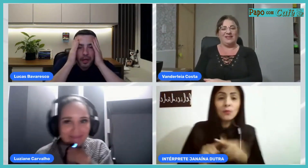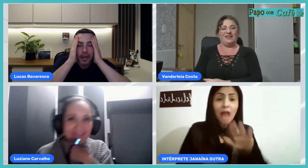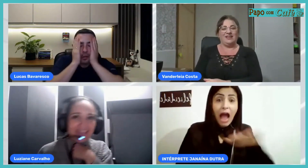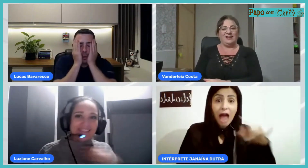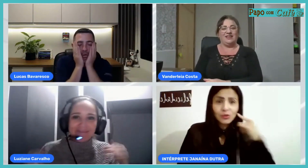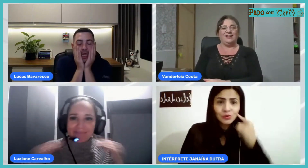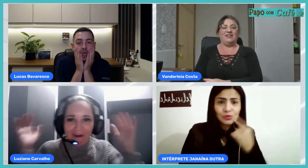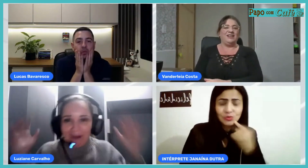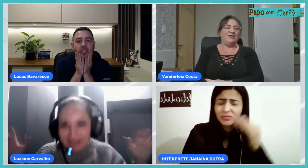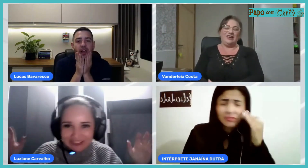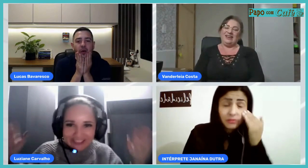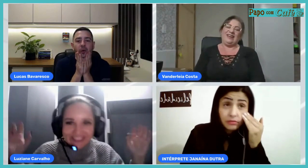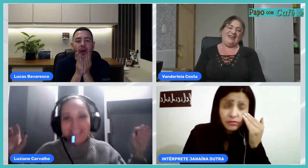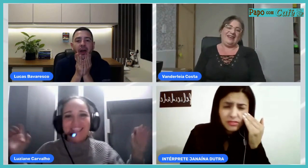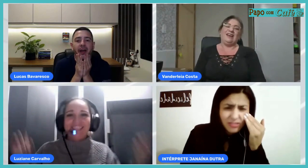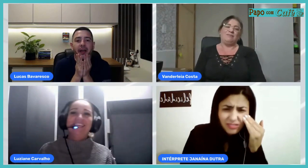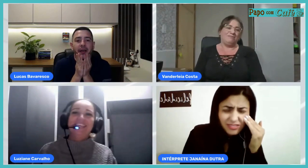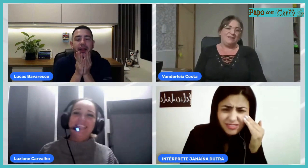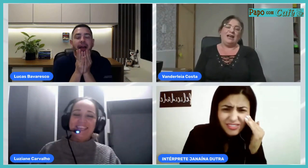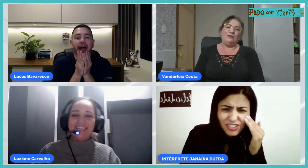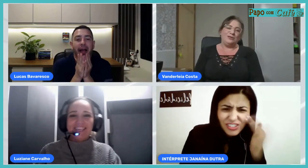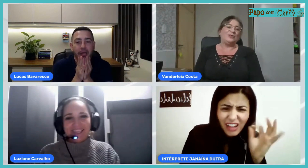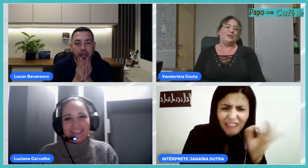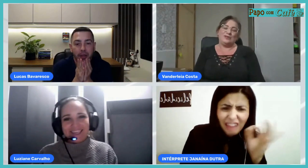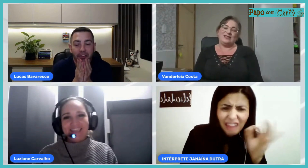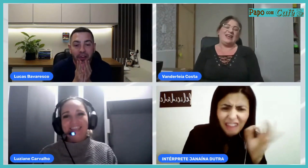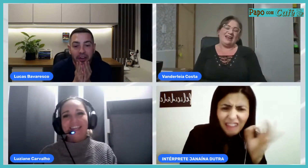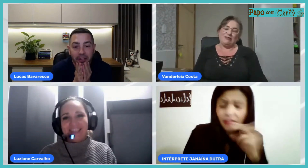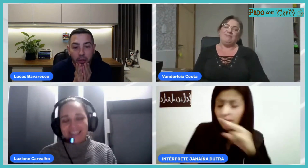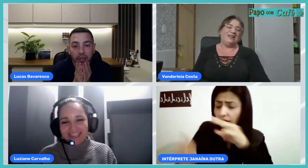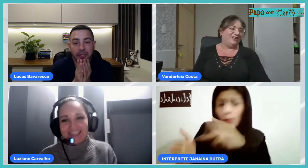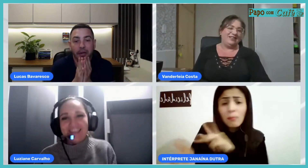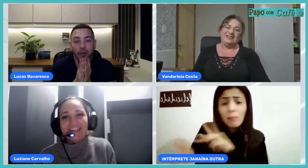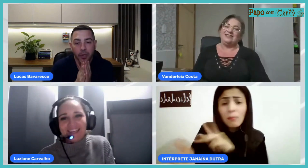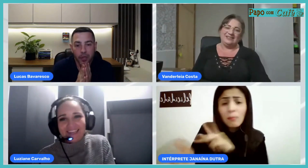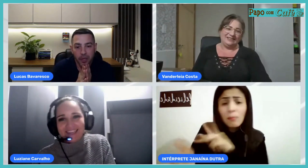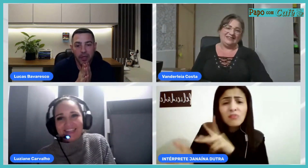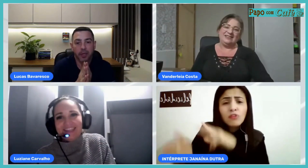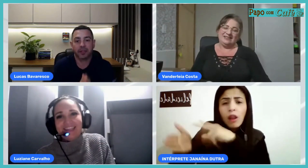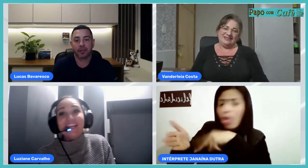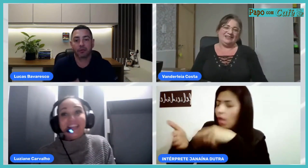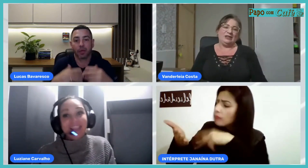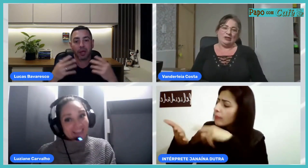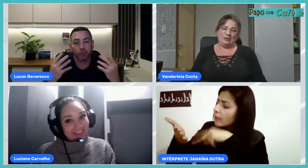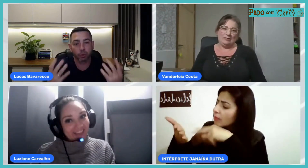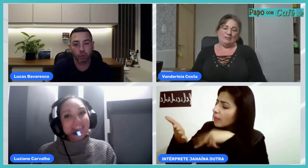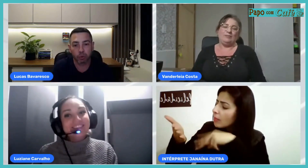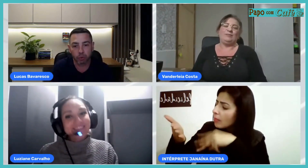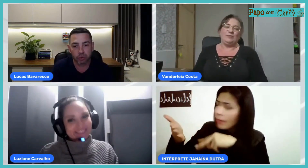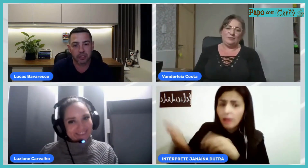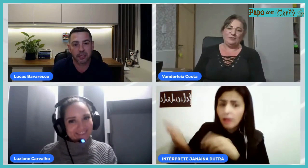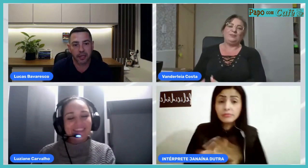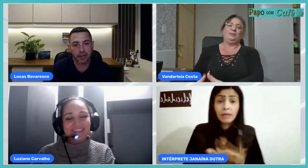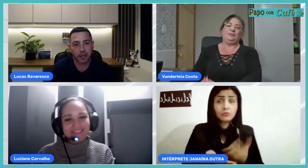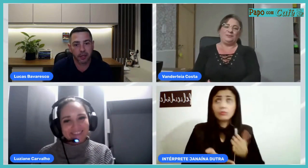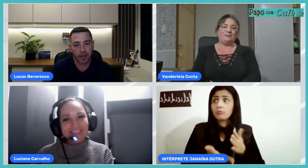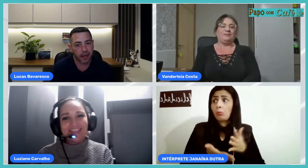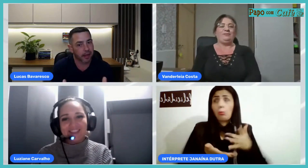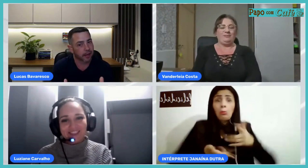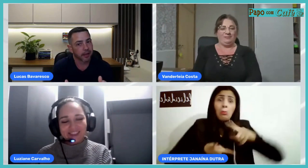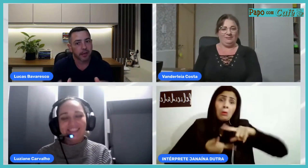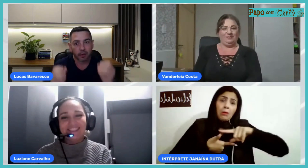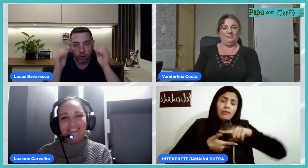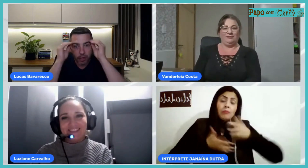ouvintes também, não gente, pode. Para alunos a gente está falando de andragogia, de ensino de adultos,